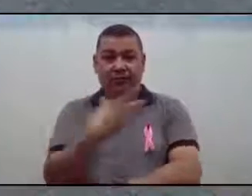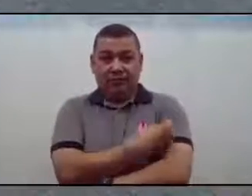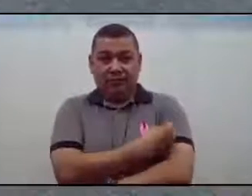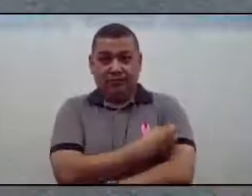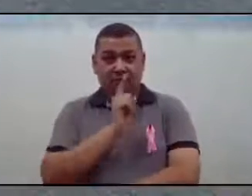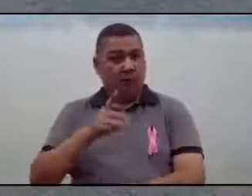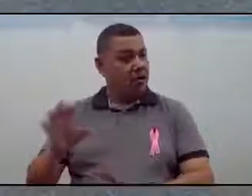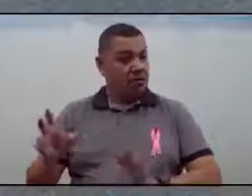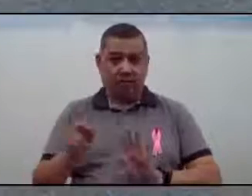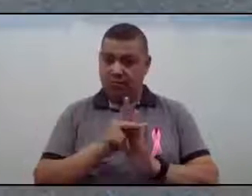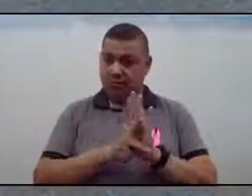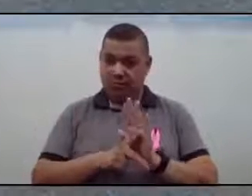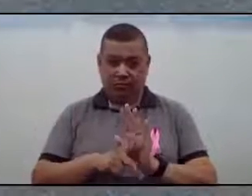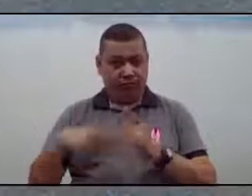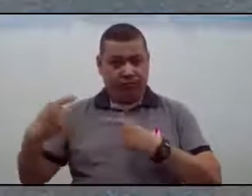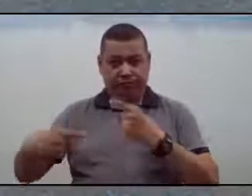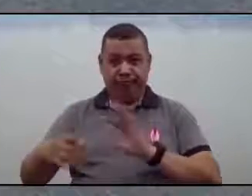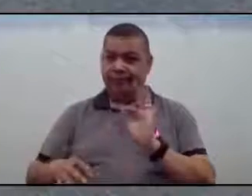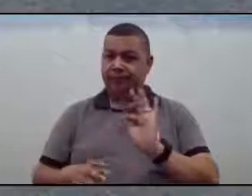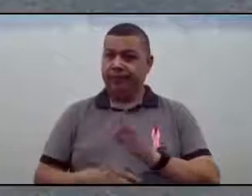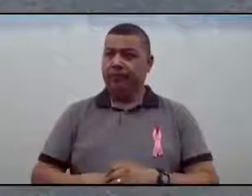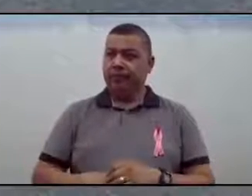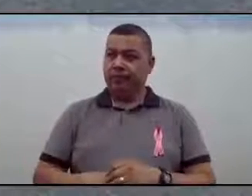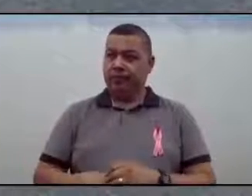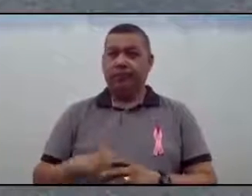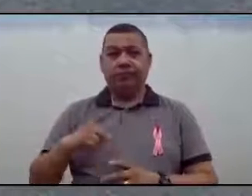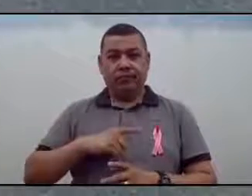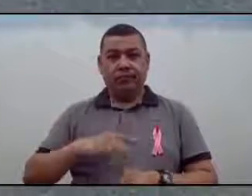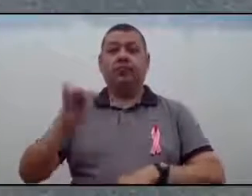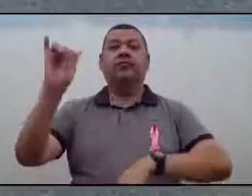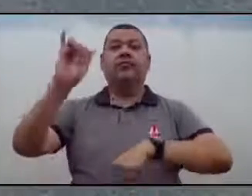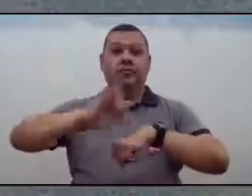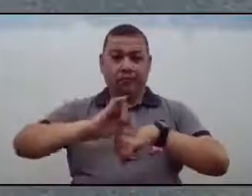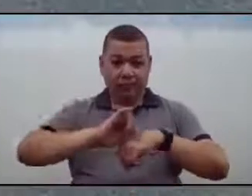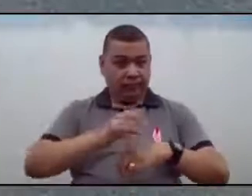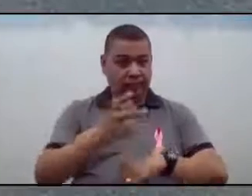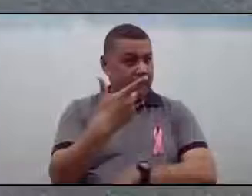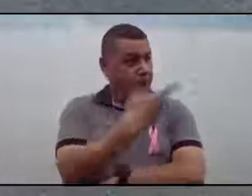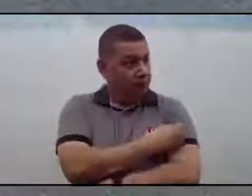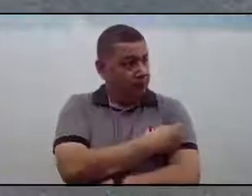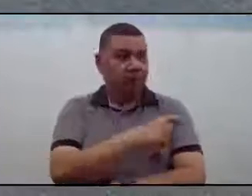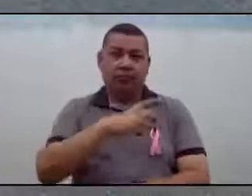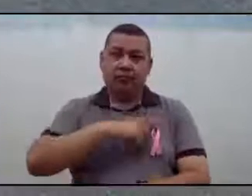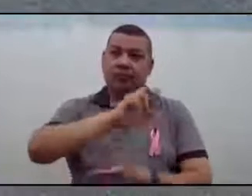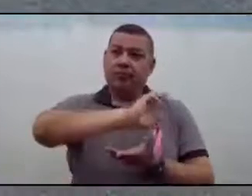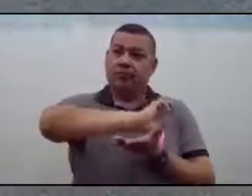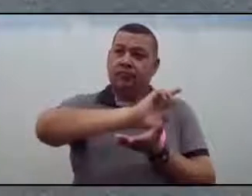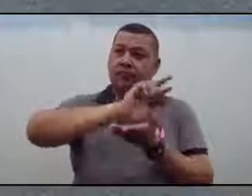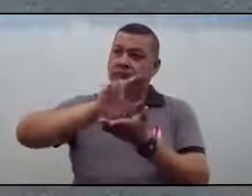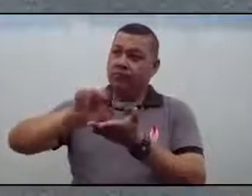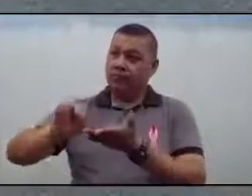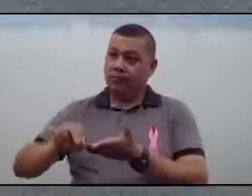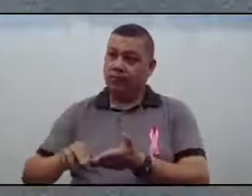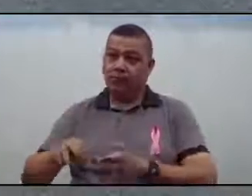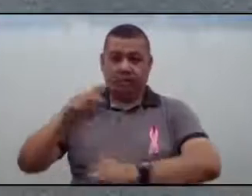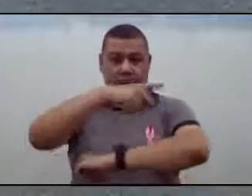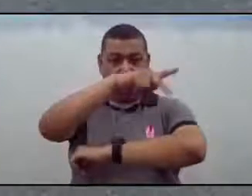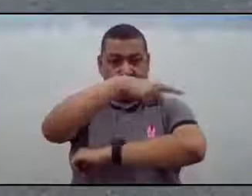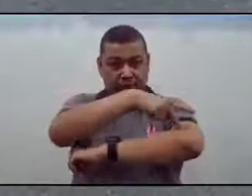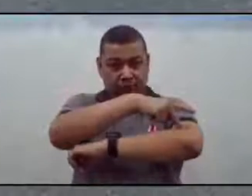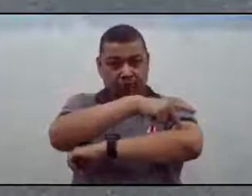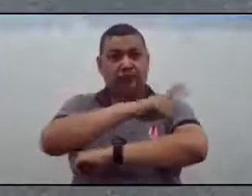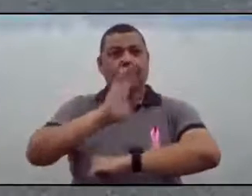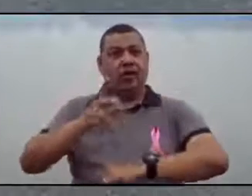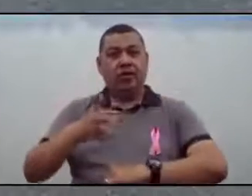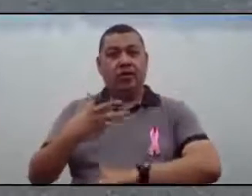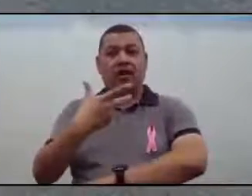politiqueiro. Cacoal tem a central da vacina, Cacoal fez vários drive-thru ali na praça, fez